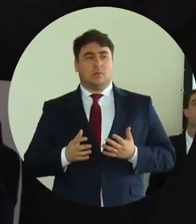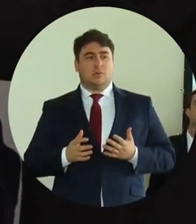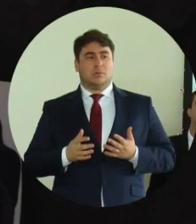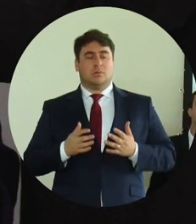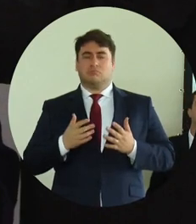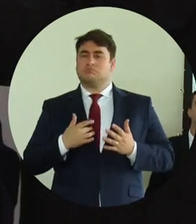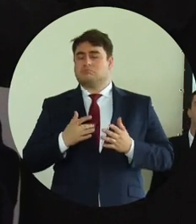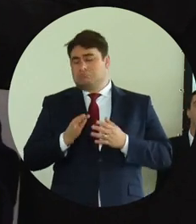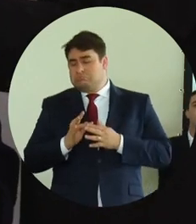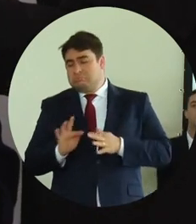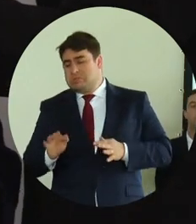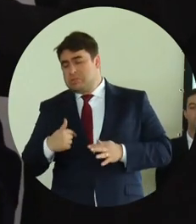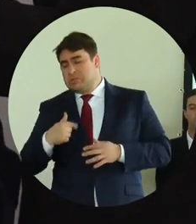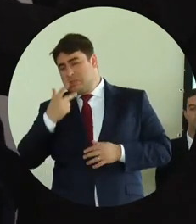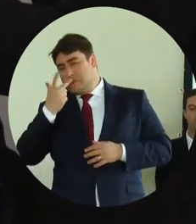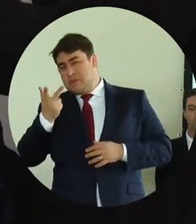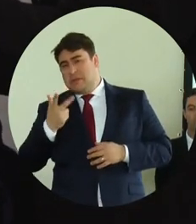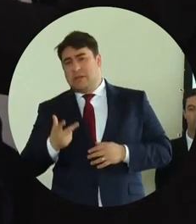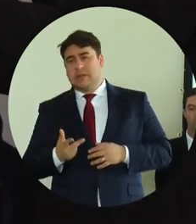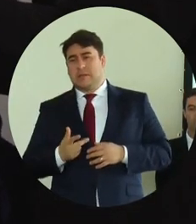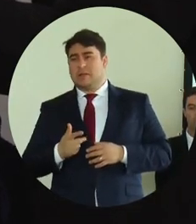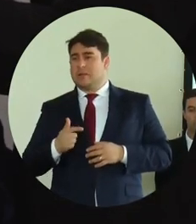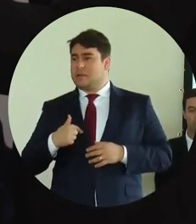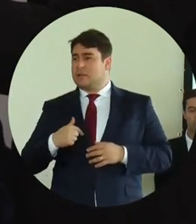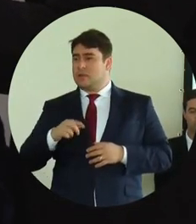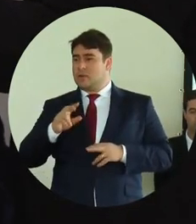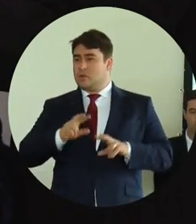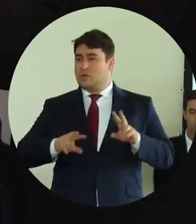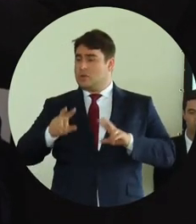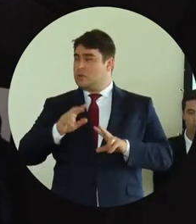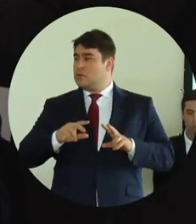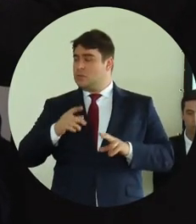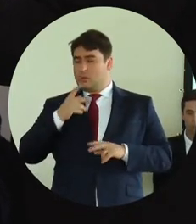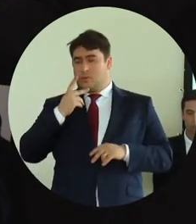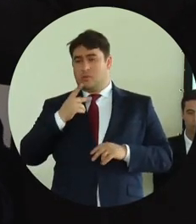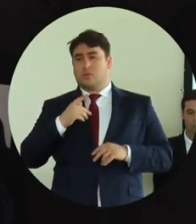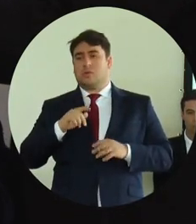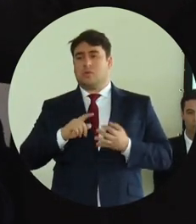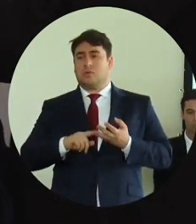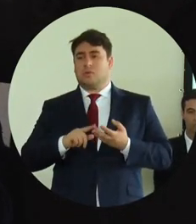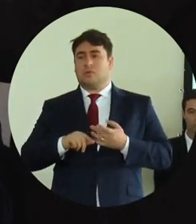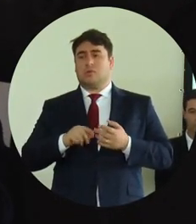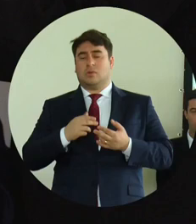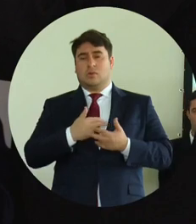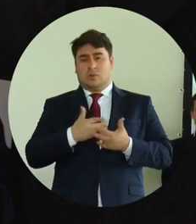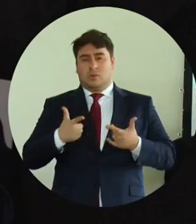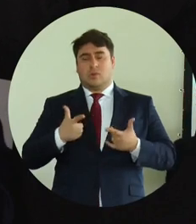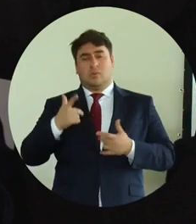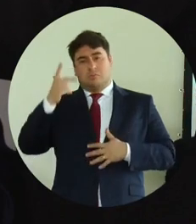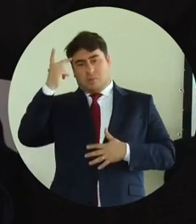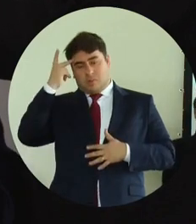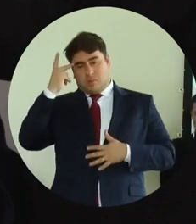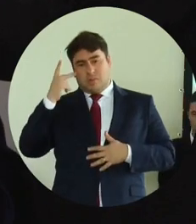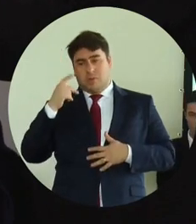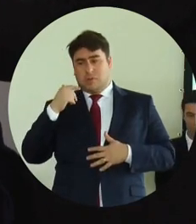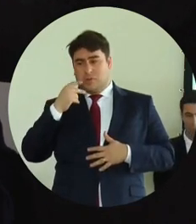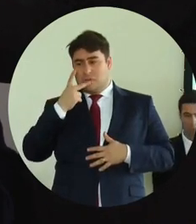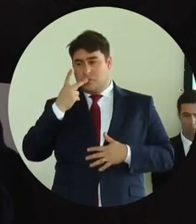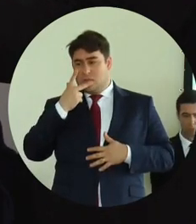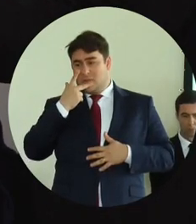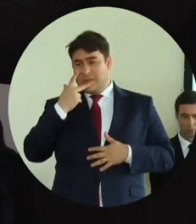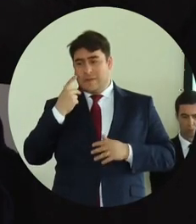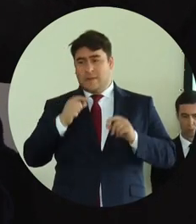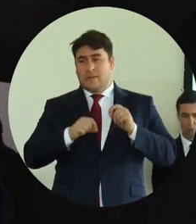muito humildemente, eu posso dizer, Floriano falou da representação paulista, Floriano, eu queria dizer